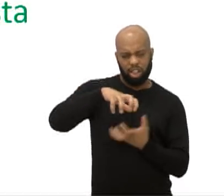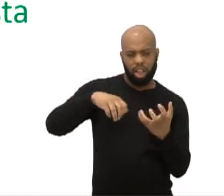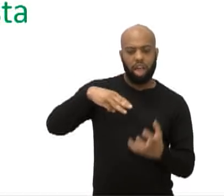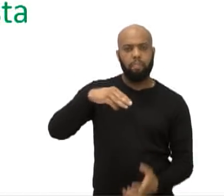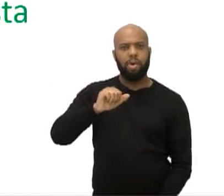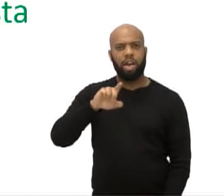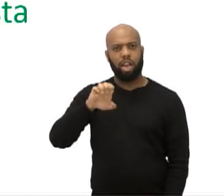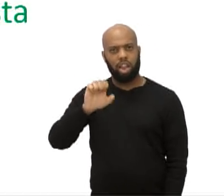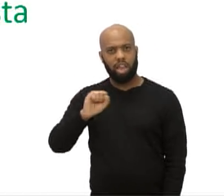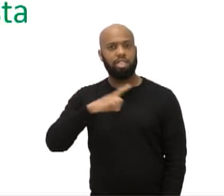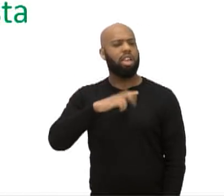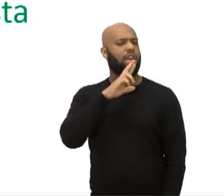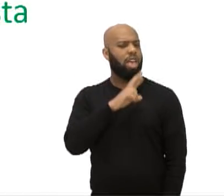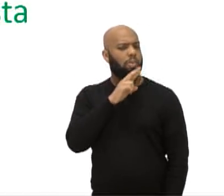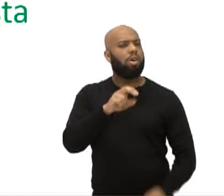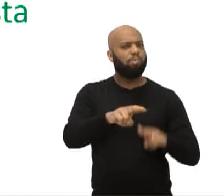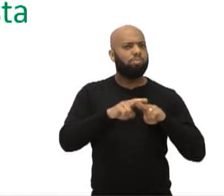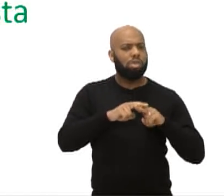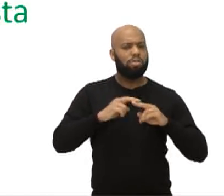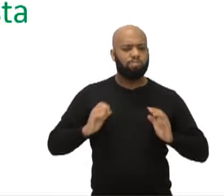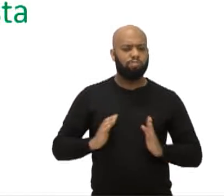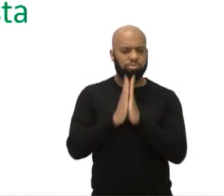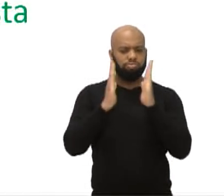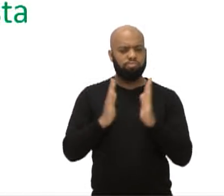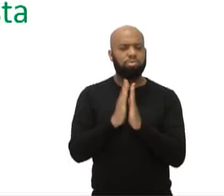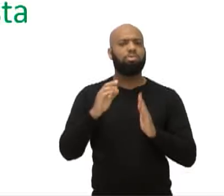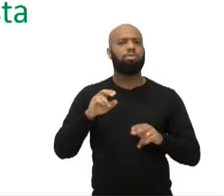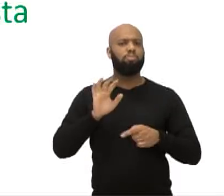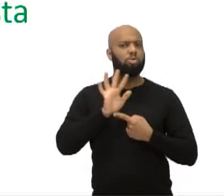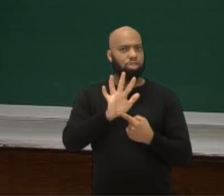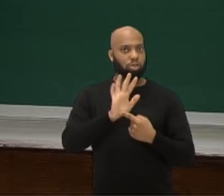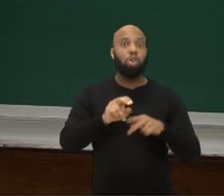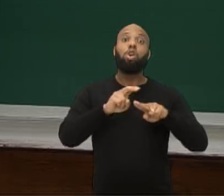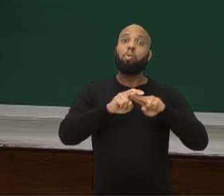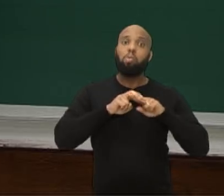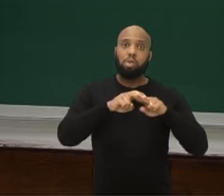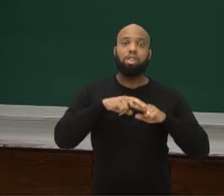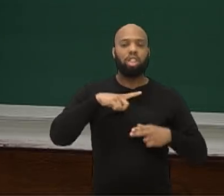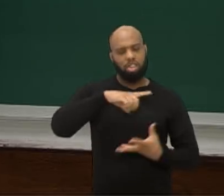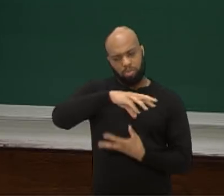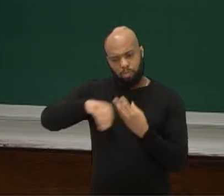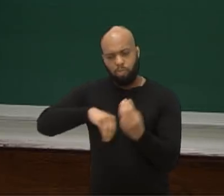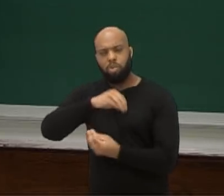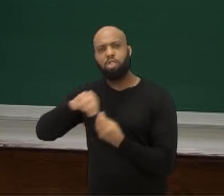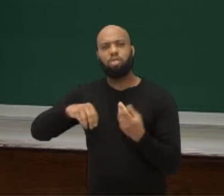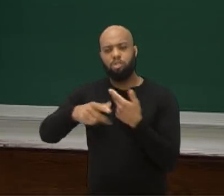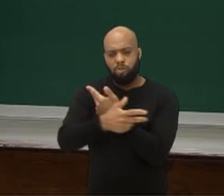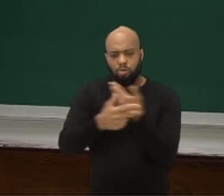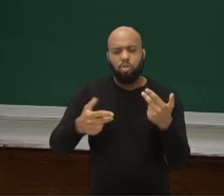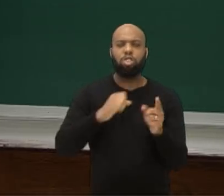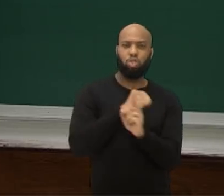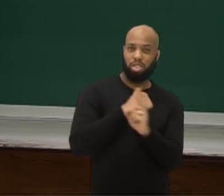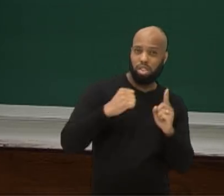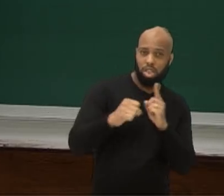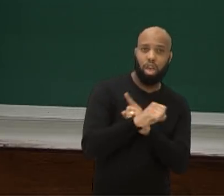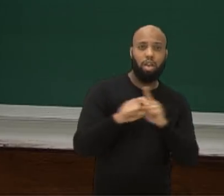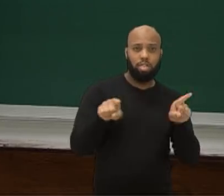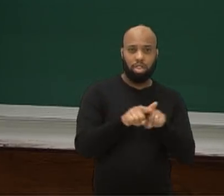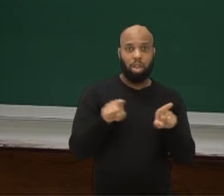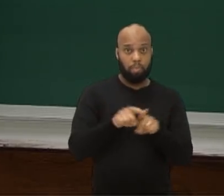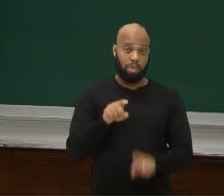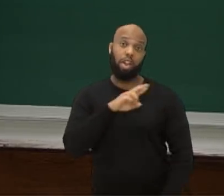uma resposta a tais enfrentamentos apresentados. Por isso, um misto de indignação social